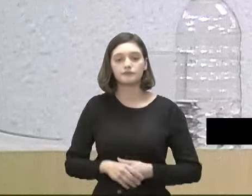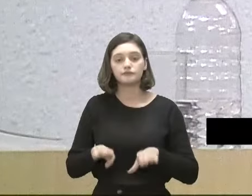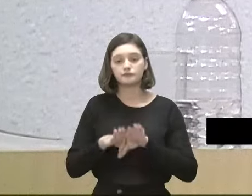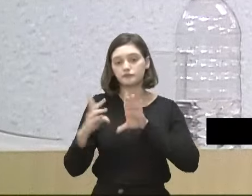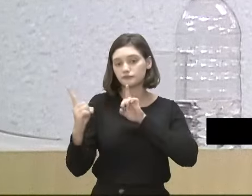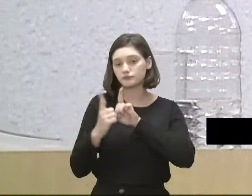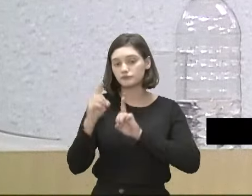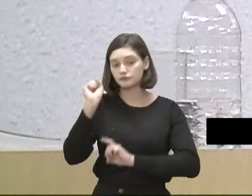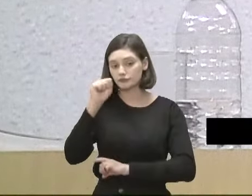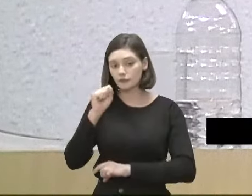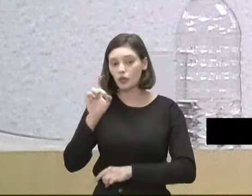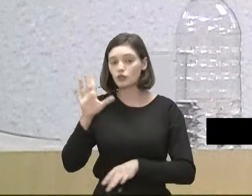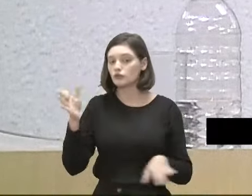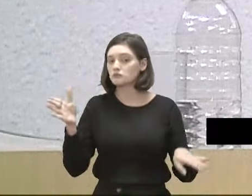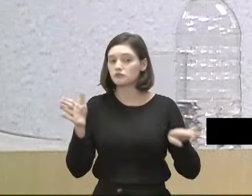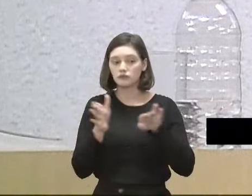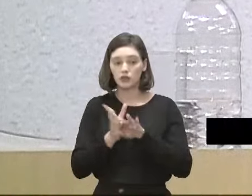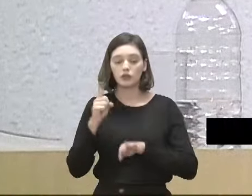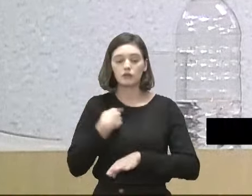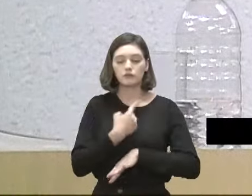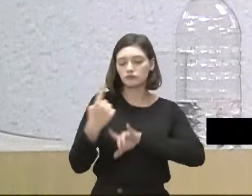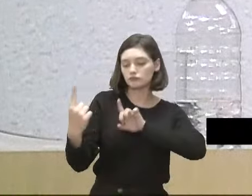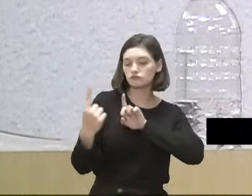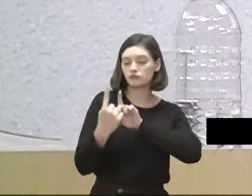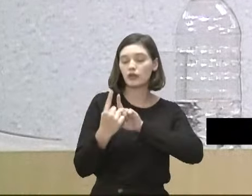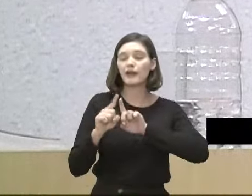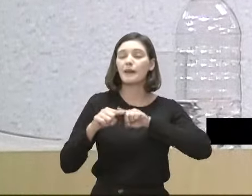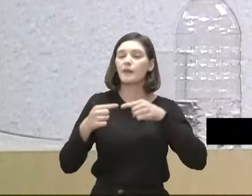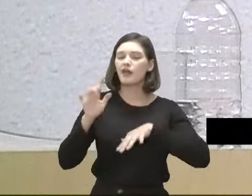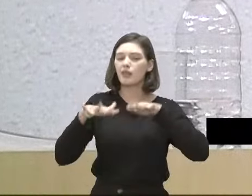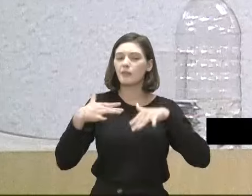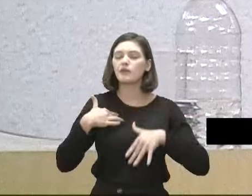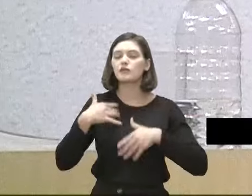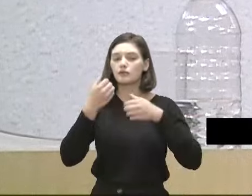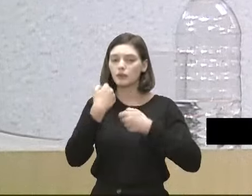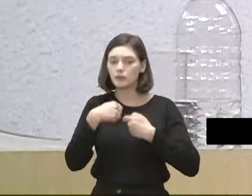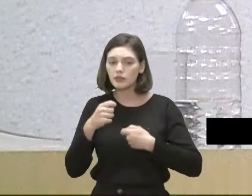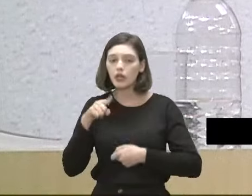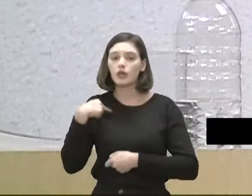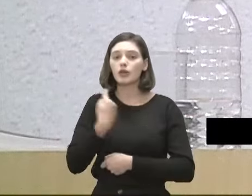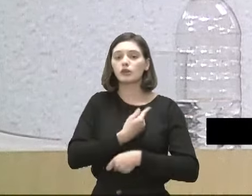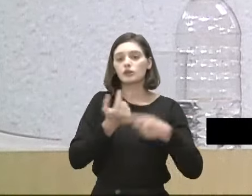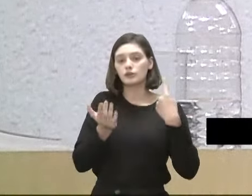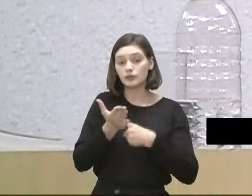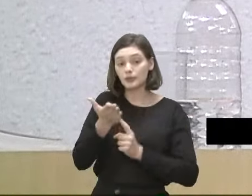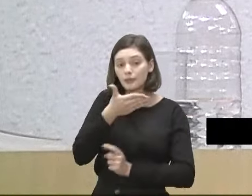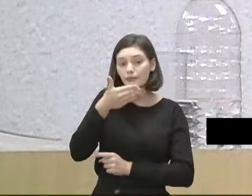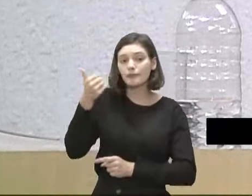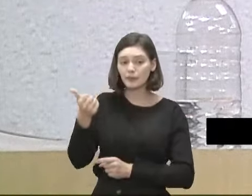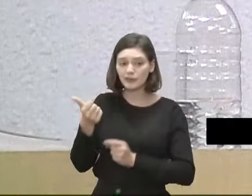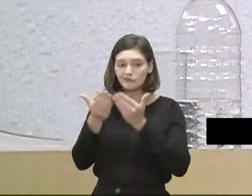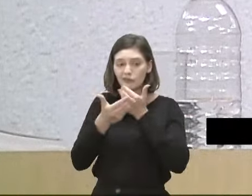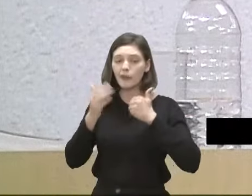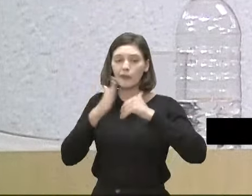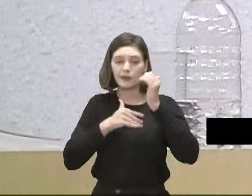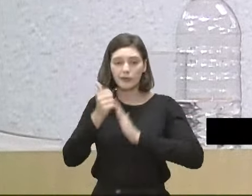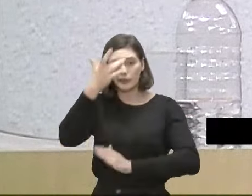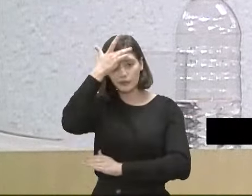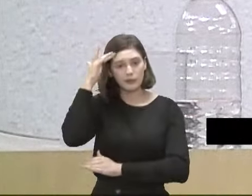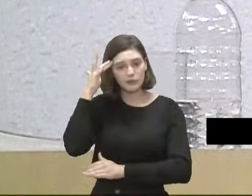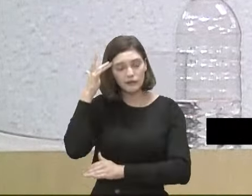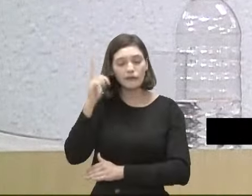Atendimento, sim, é só chegar lá que a gente atende. Se, dependendo do que for, se agendar, é até mais prático para a própria pessoa, para ficar